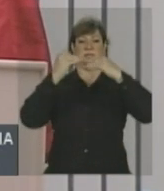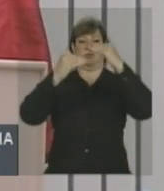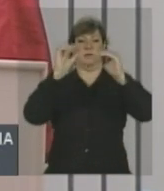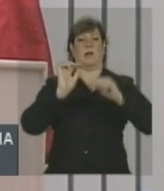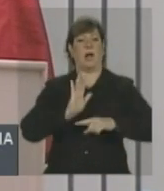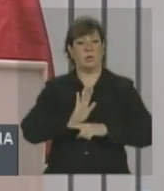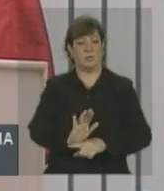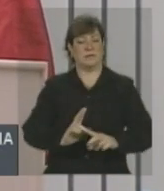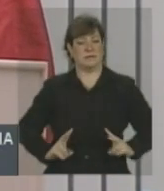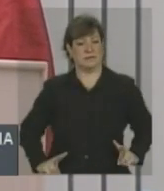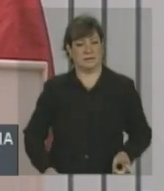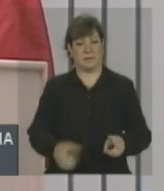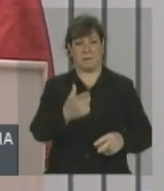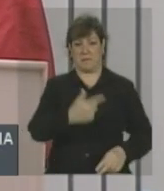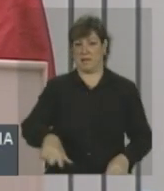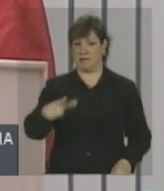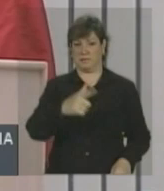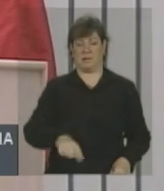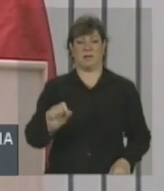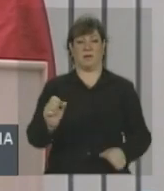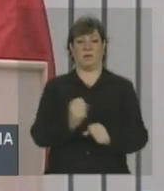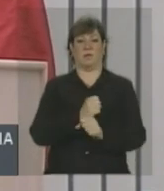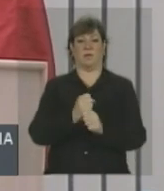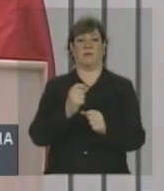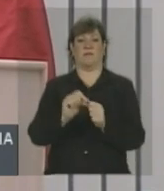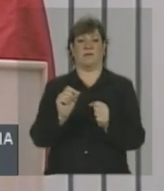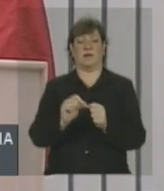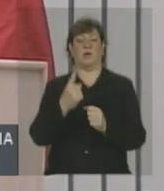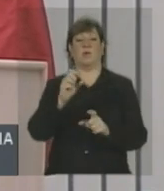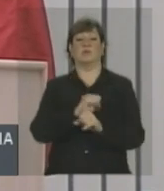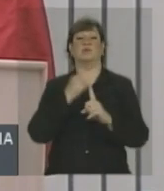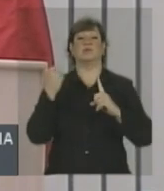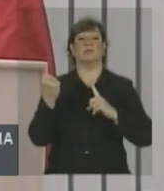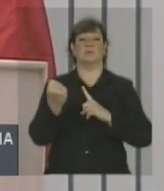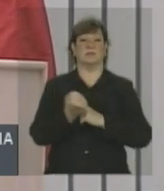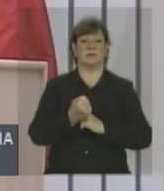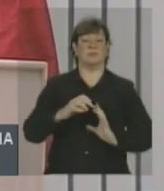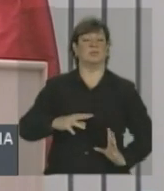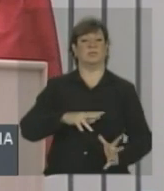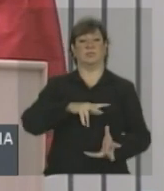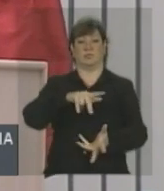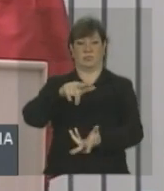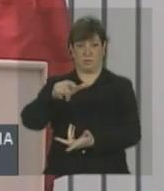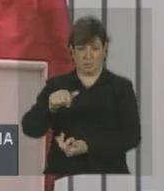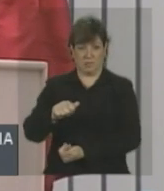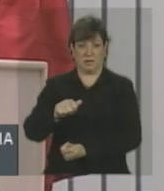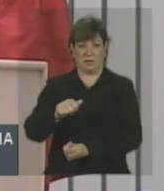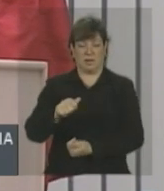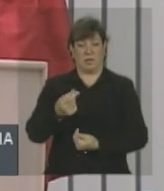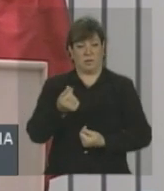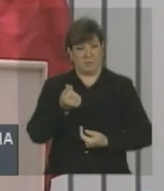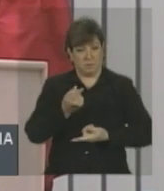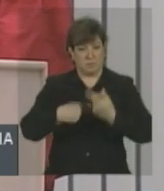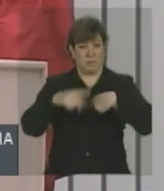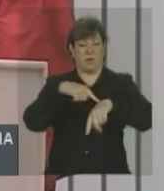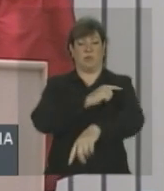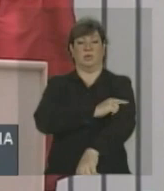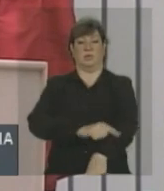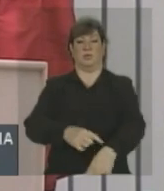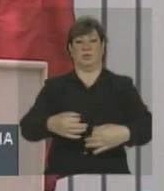contribuir cada vez mais para a construção de uma sociedade internacional próspera e